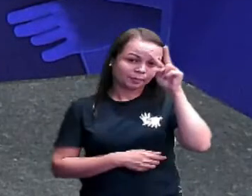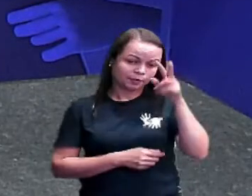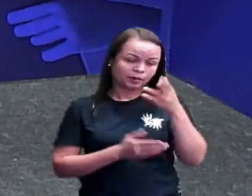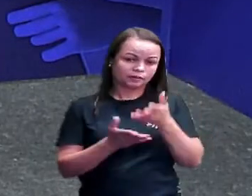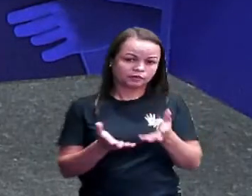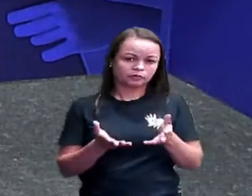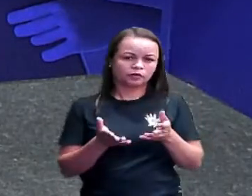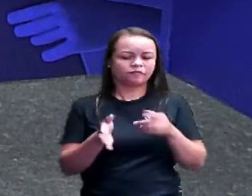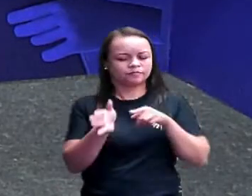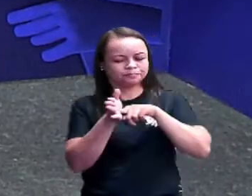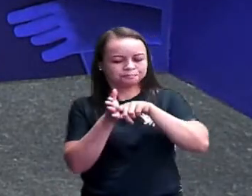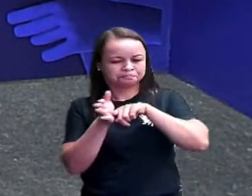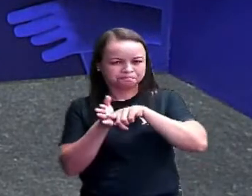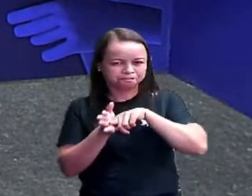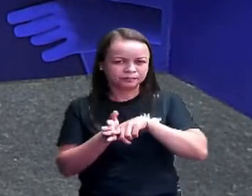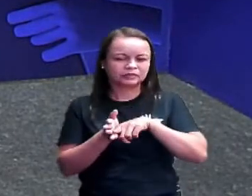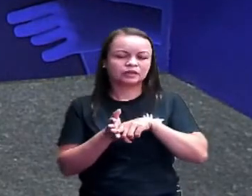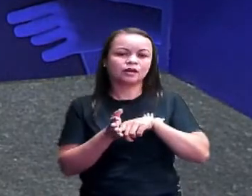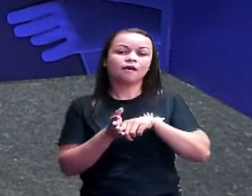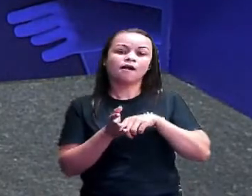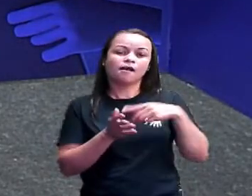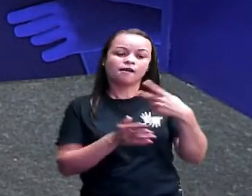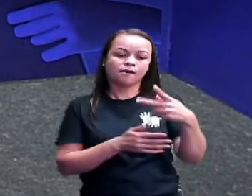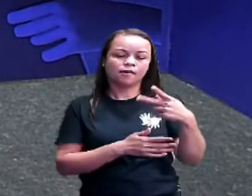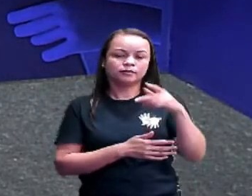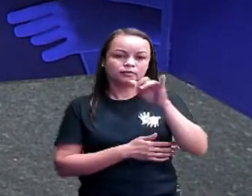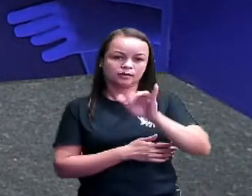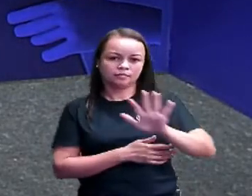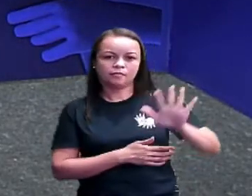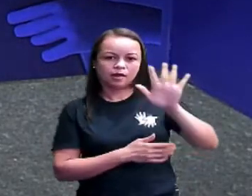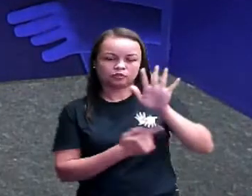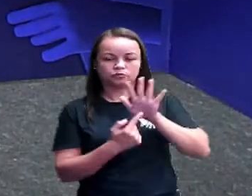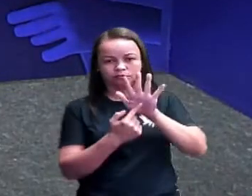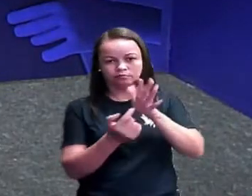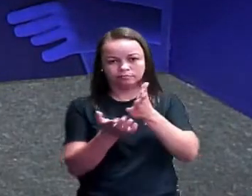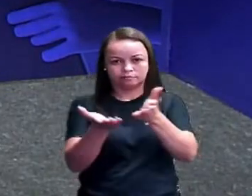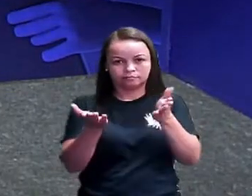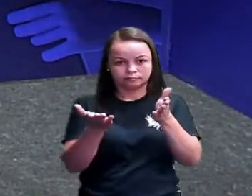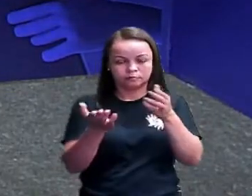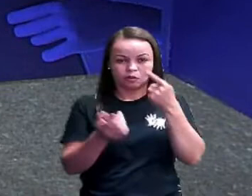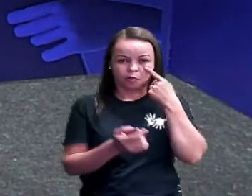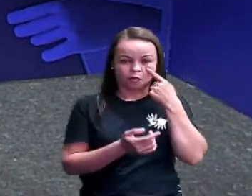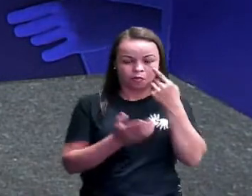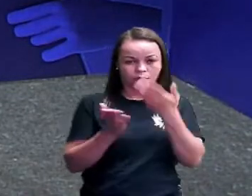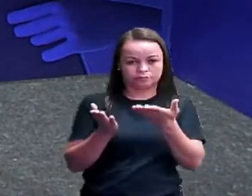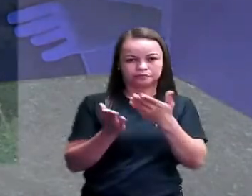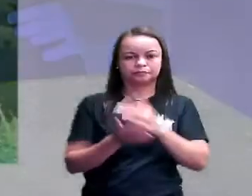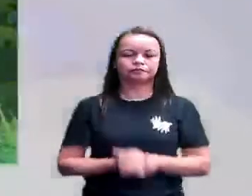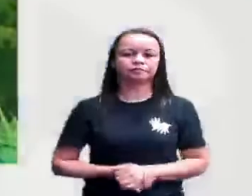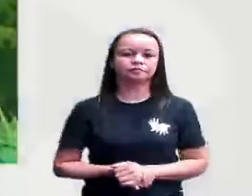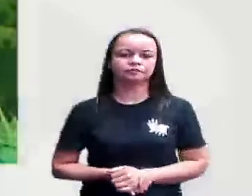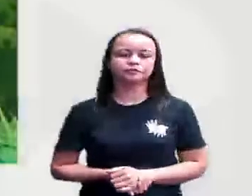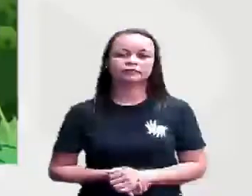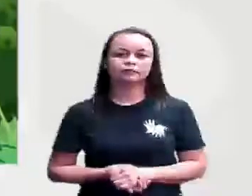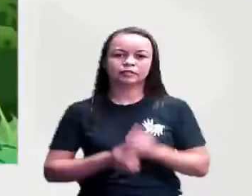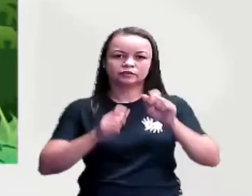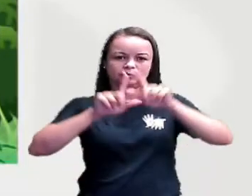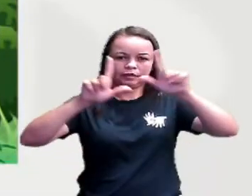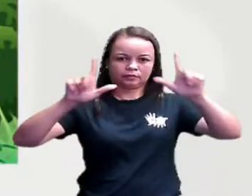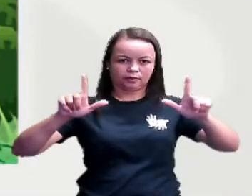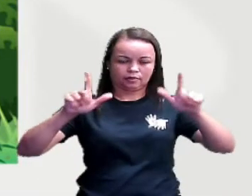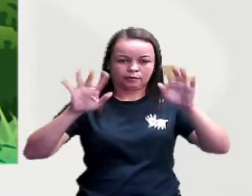vai analisar essa imagem que eu trouxe para vocês. Olha só, preste atenção agora aqui na